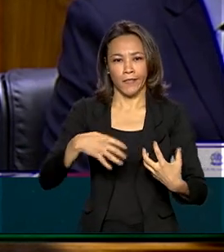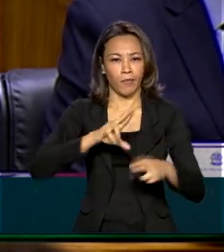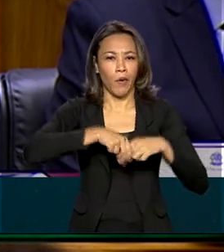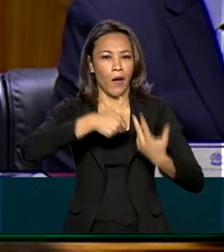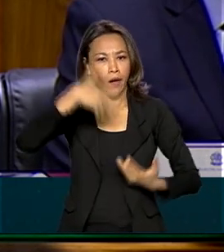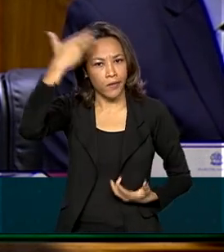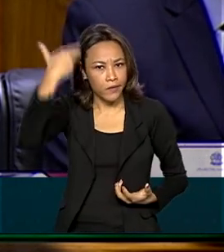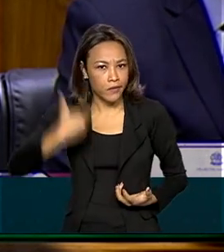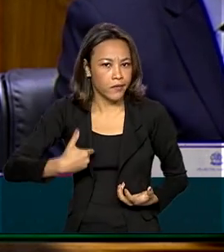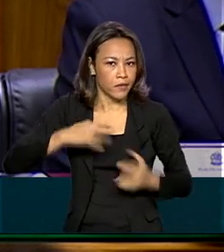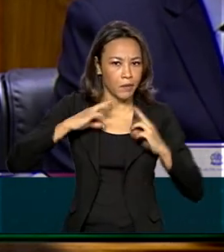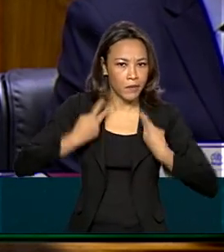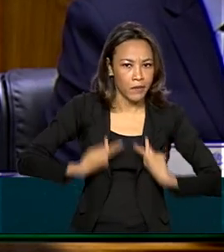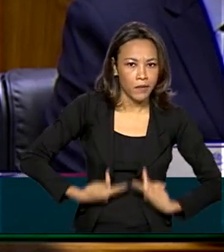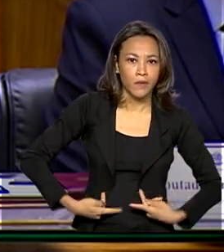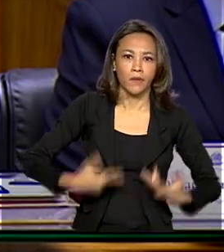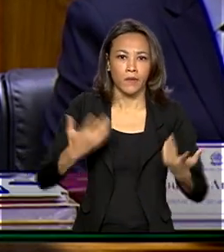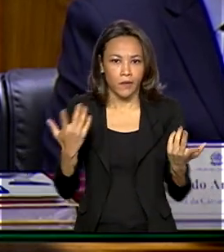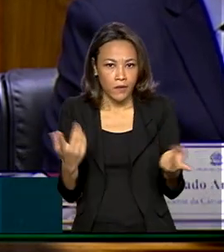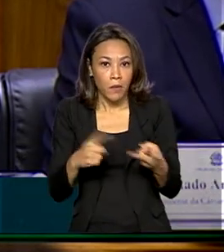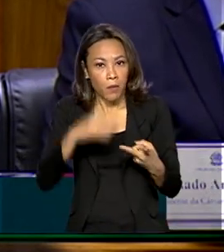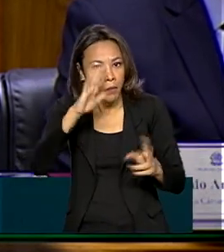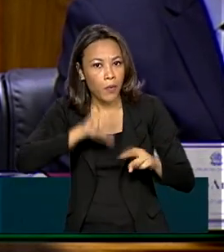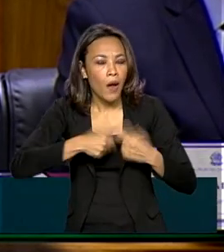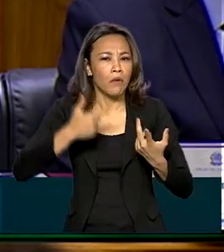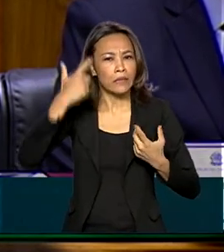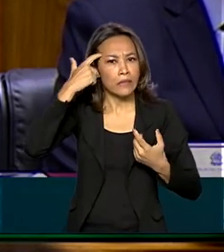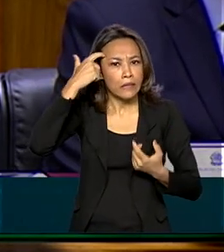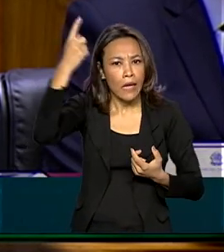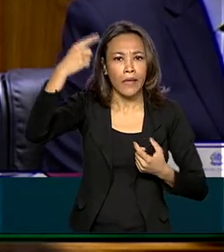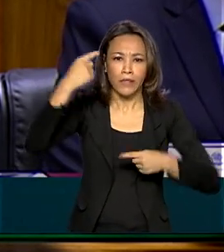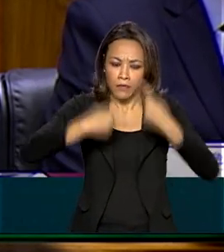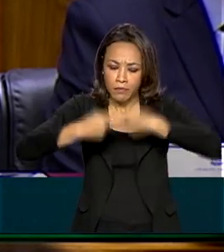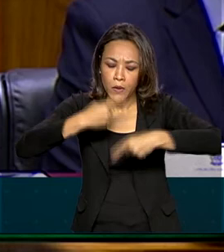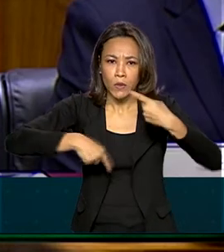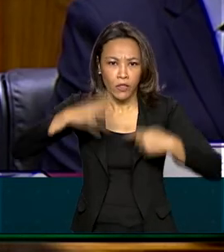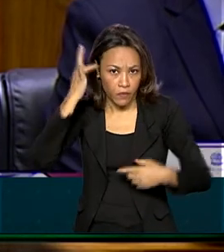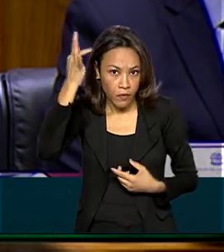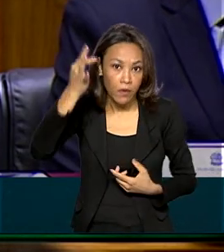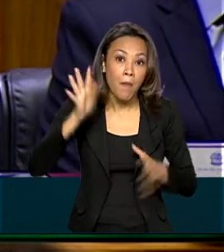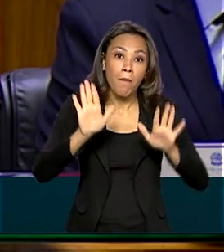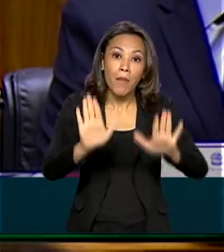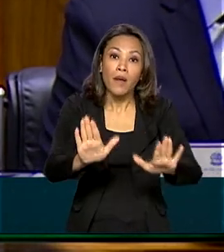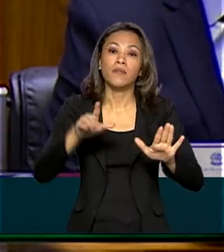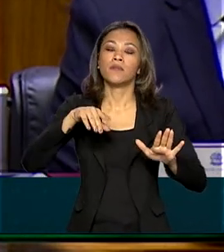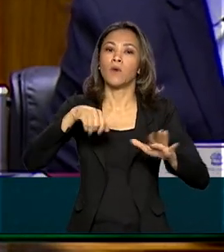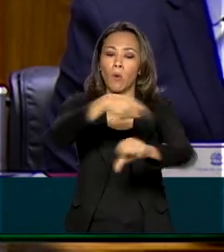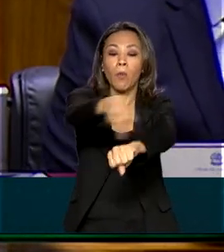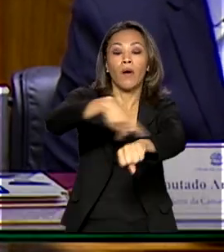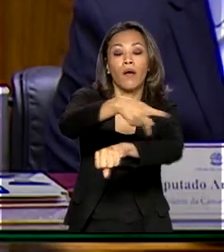relevo de nossas convicções políticas ou pessoais a nação brasileira espera muito mais de nós